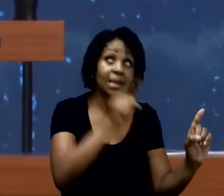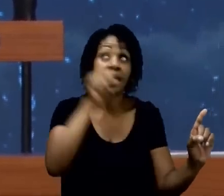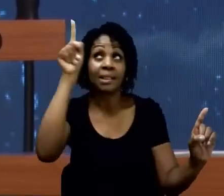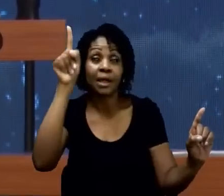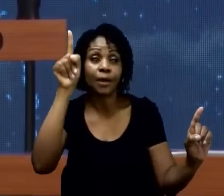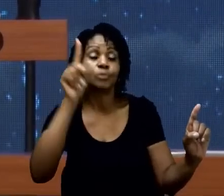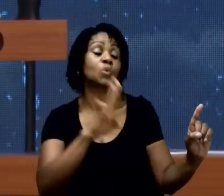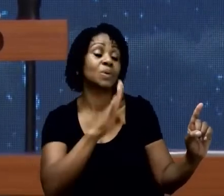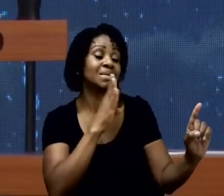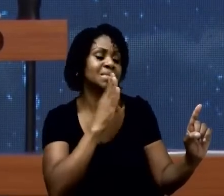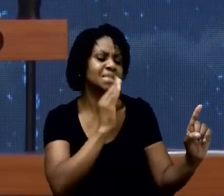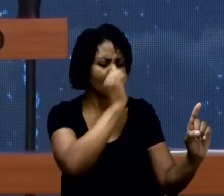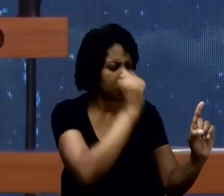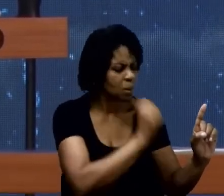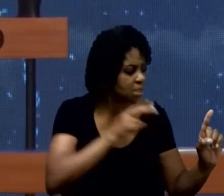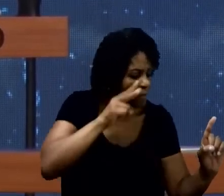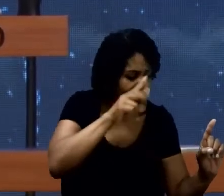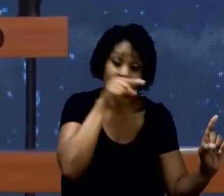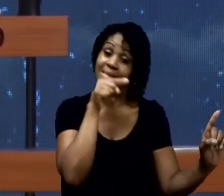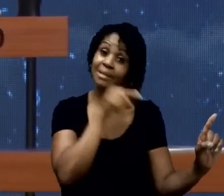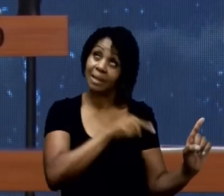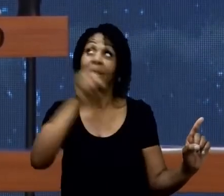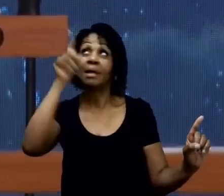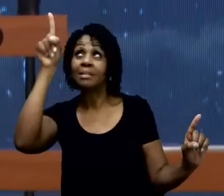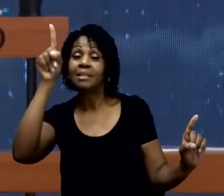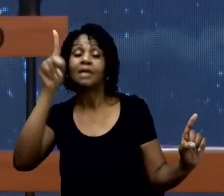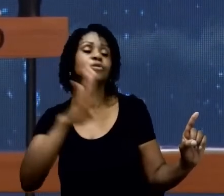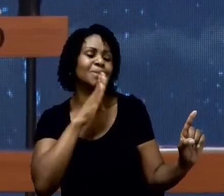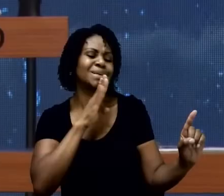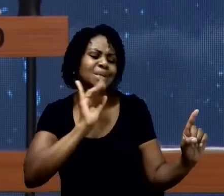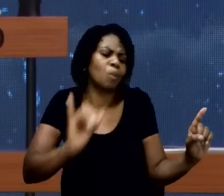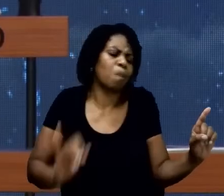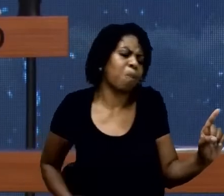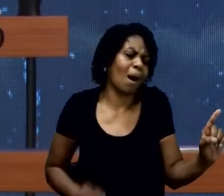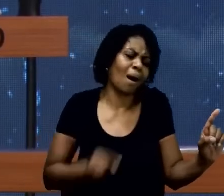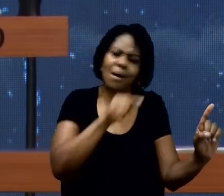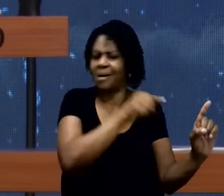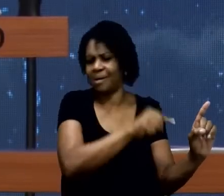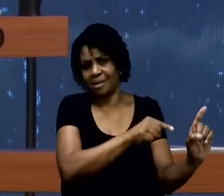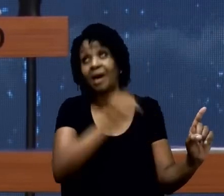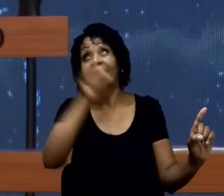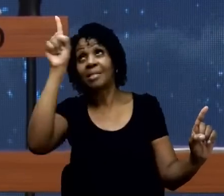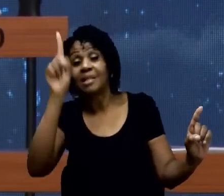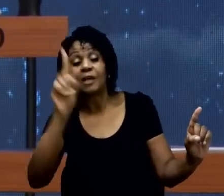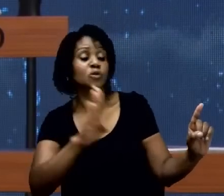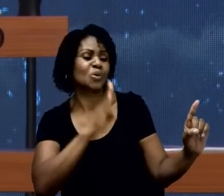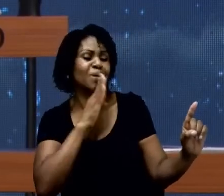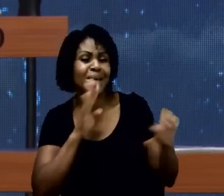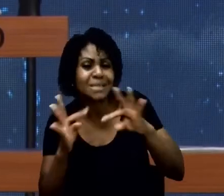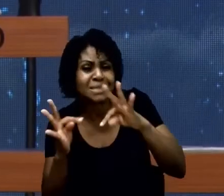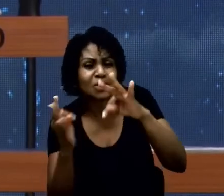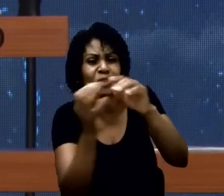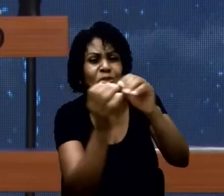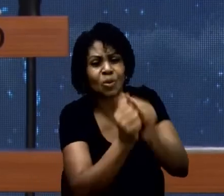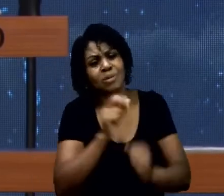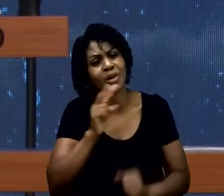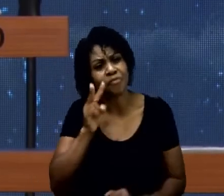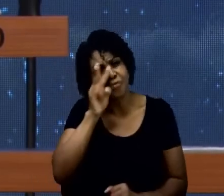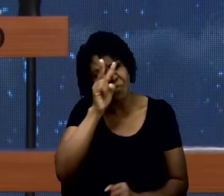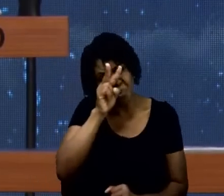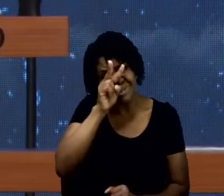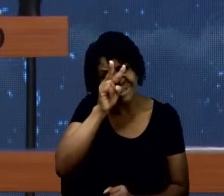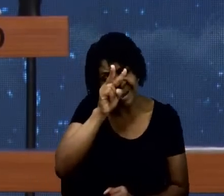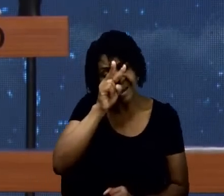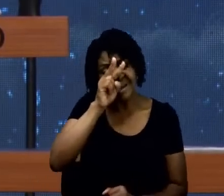o potencial daquele homem. E ele conhecia o sofrimento daquele homem. Deus conhece todo o potencial que está